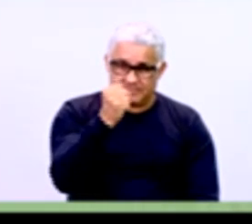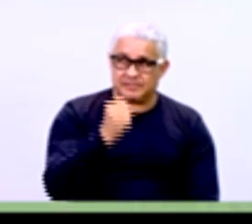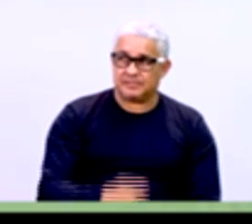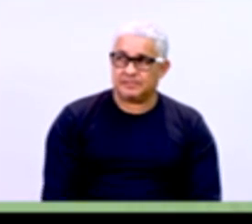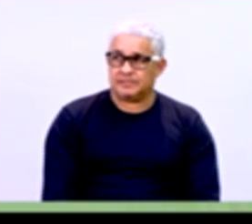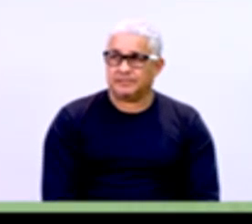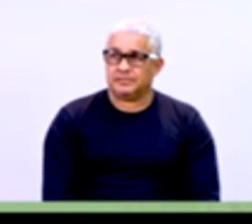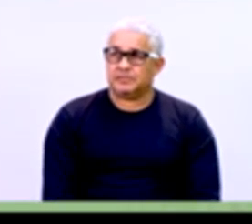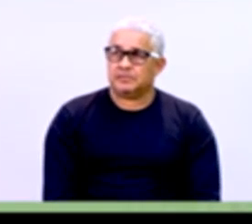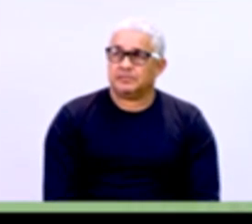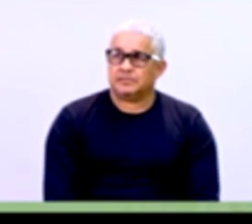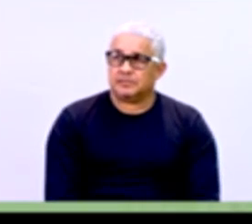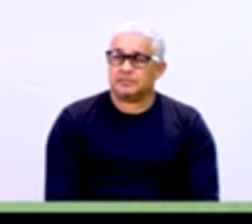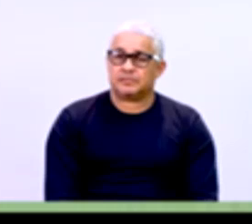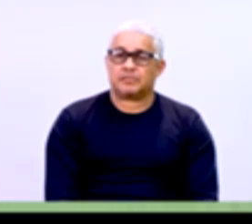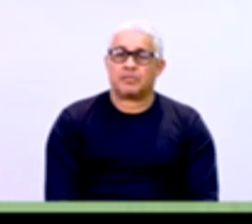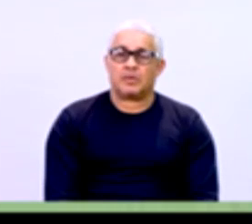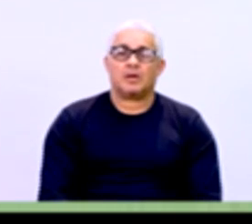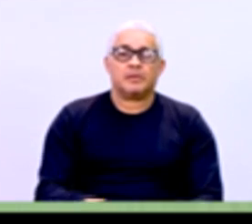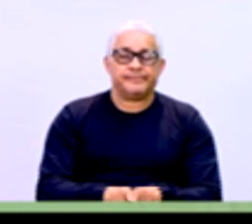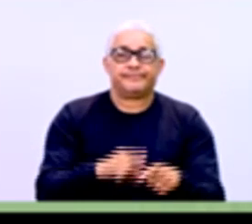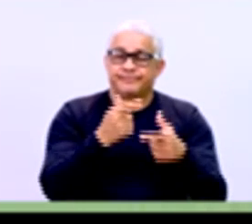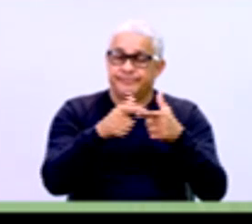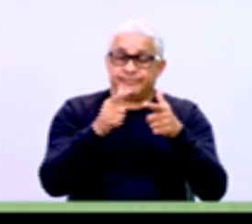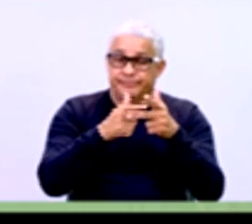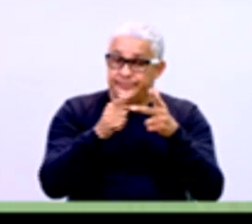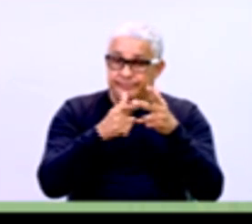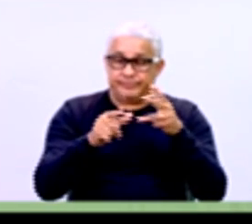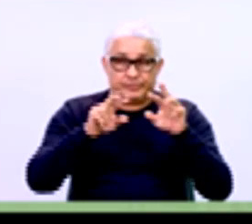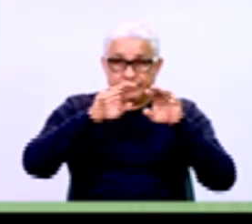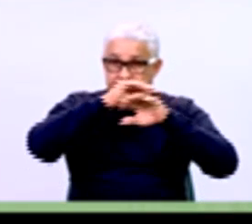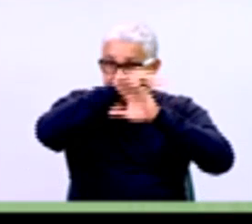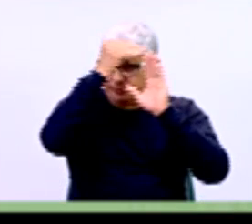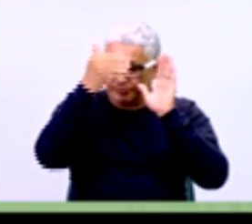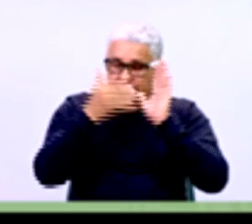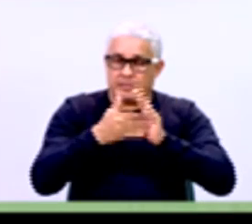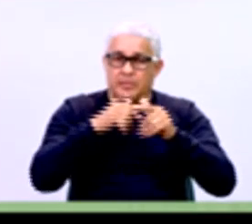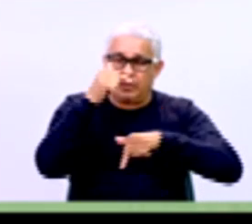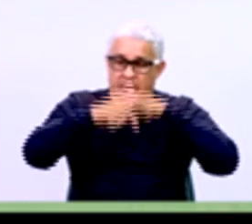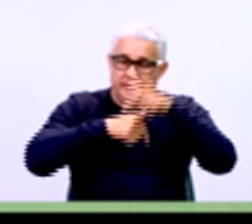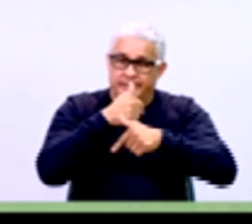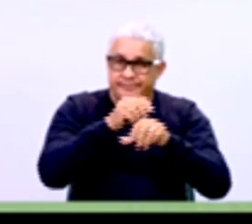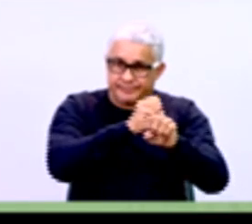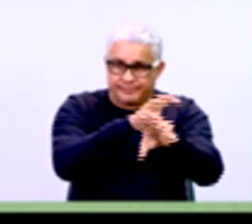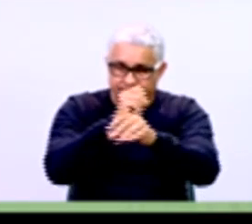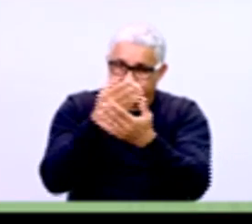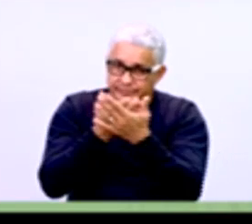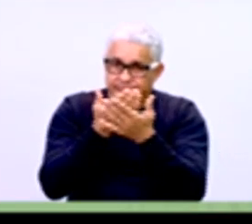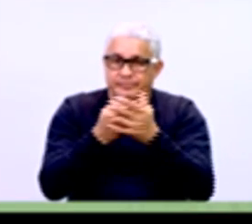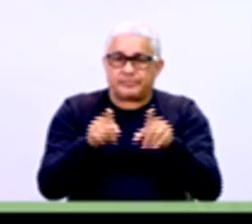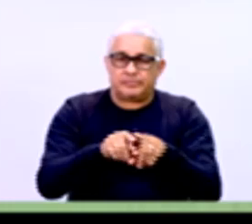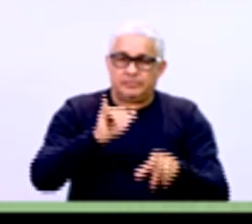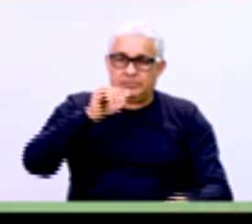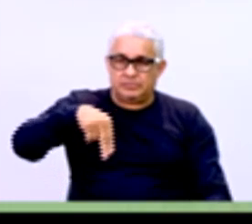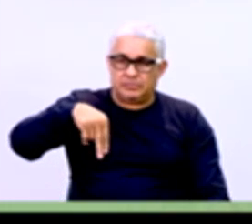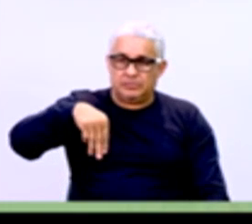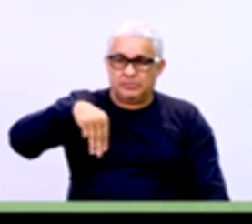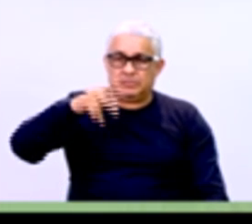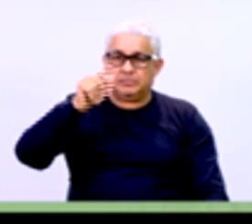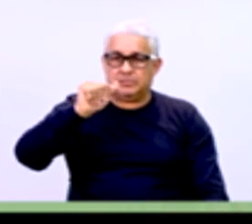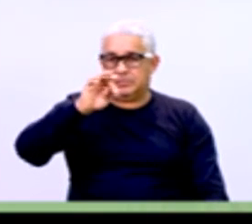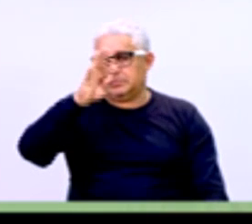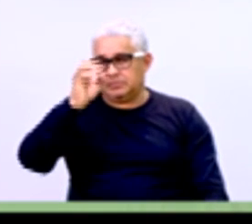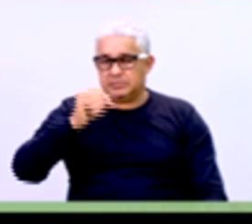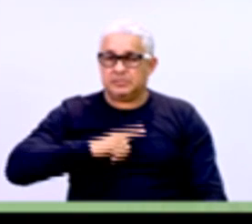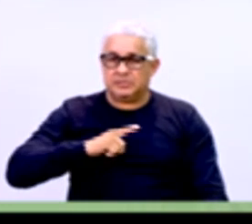Bem, considerando esses problemas todos que nós trabalhamos nessa aula, falamos sobre impactos, enfim, existem